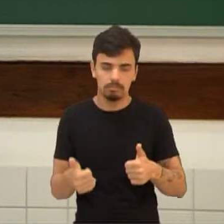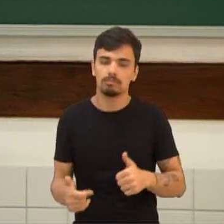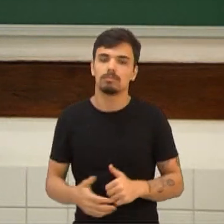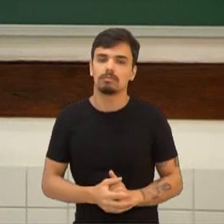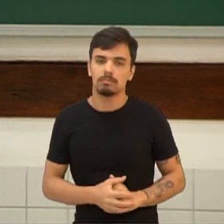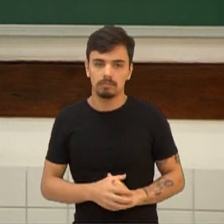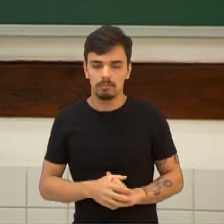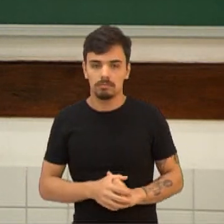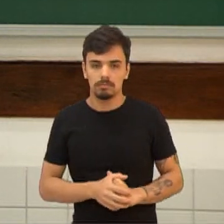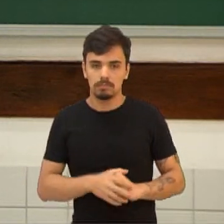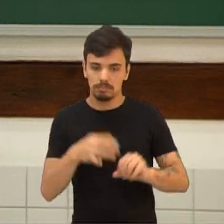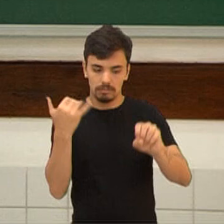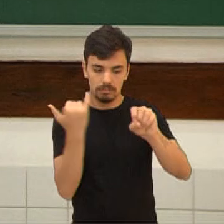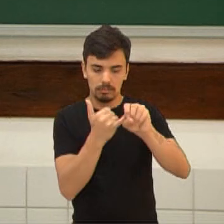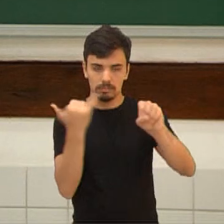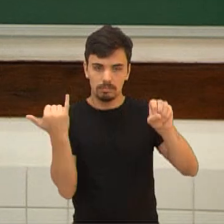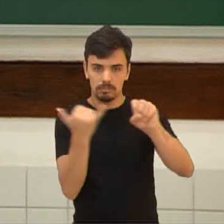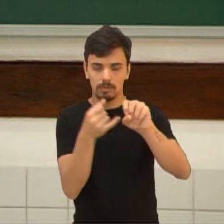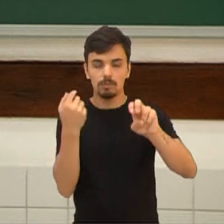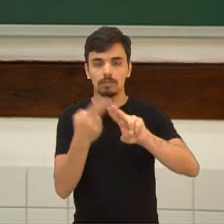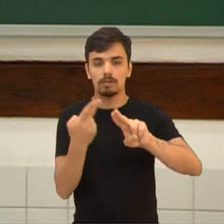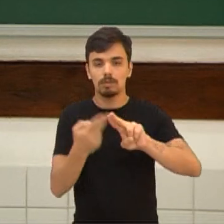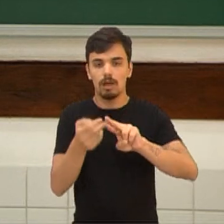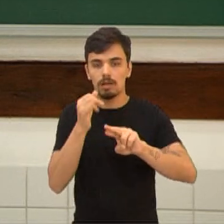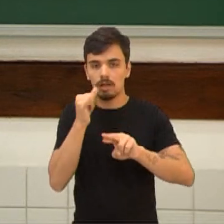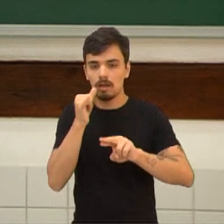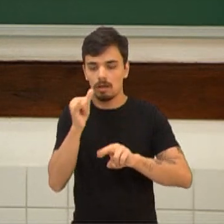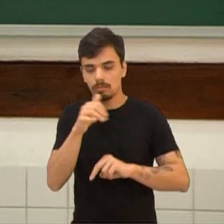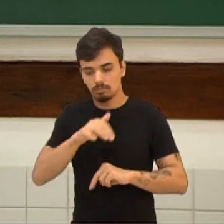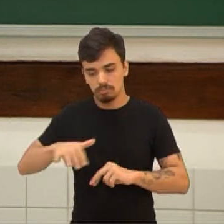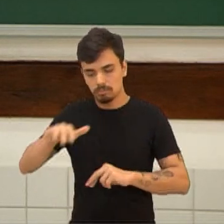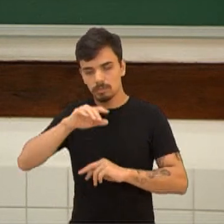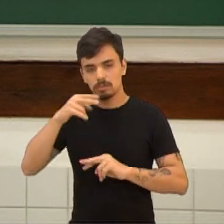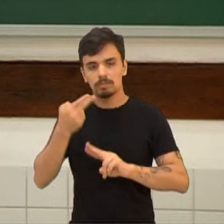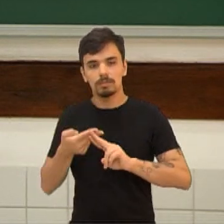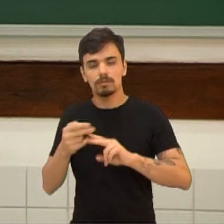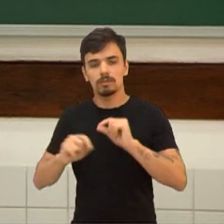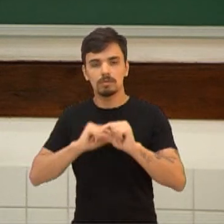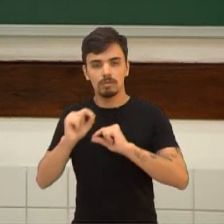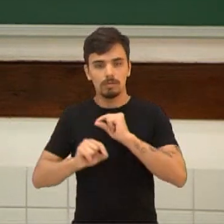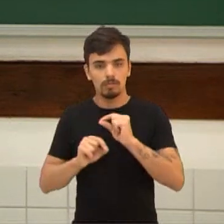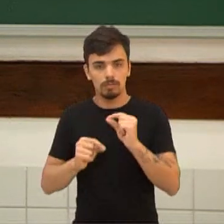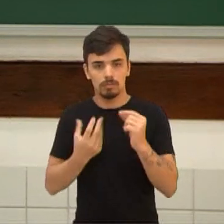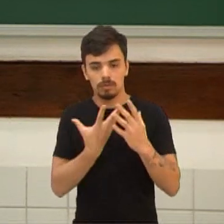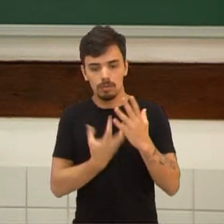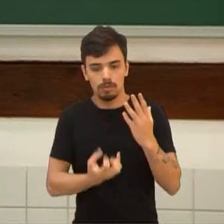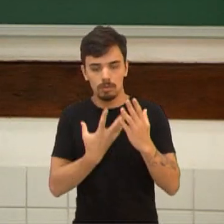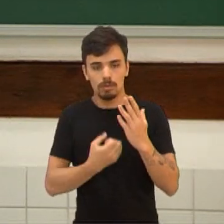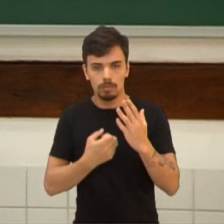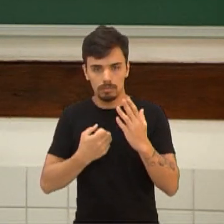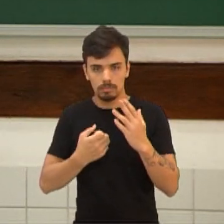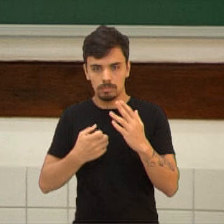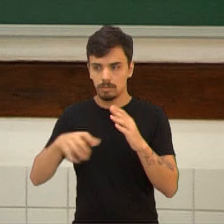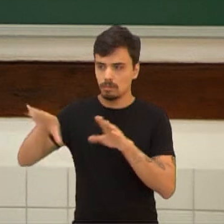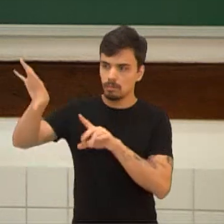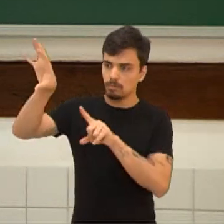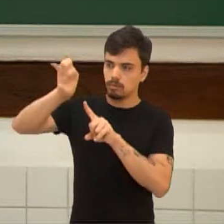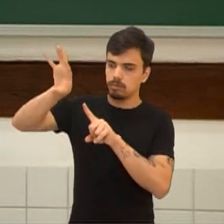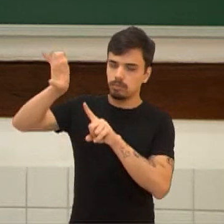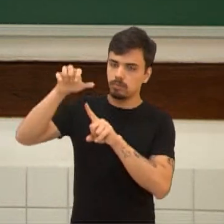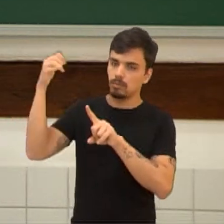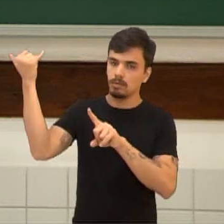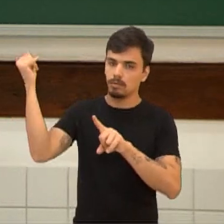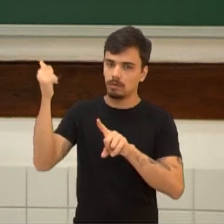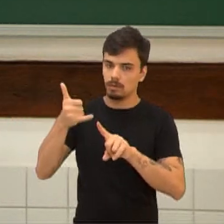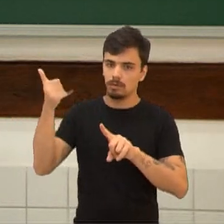Os capacitores eles são usados na eletrônica para também fazer filtragem de sinais. Ou seja, você pega um sinal elétrico lá